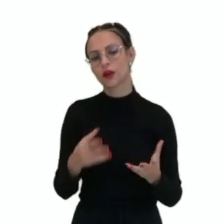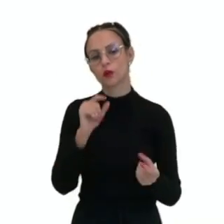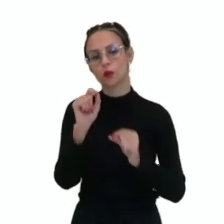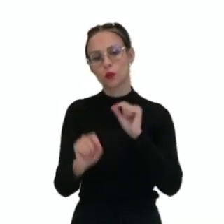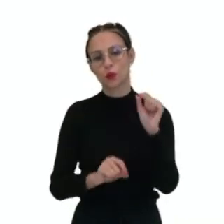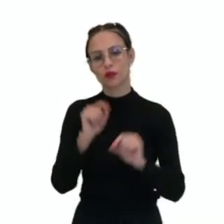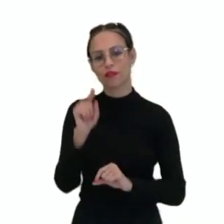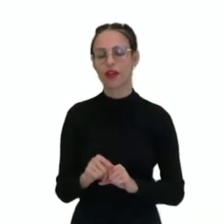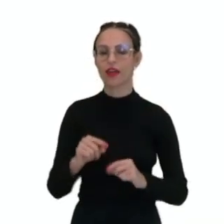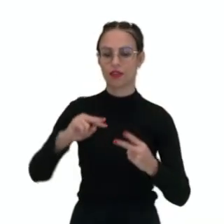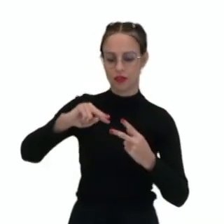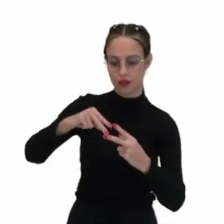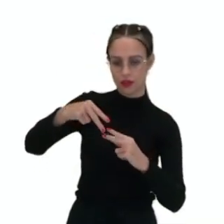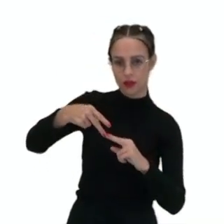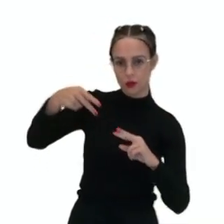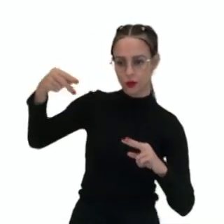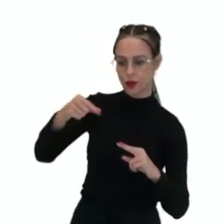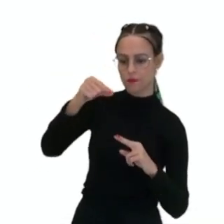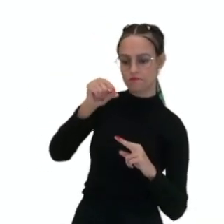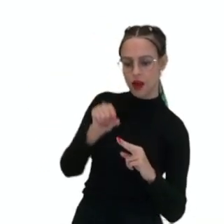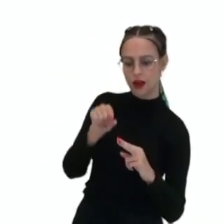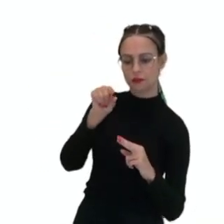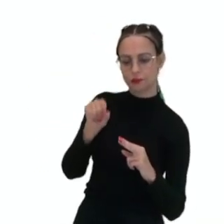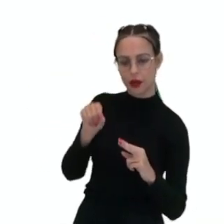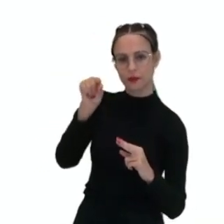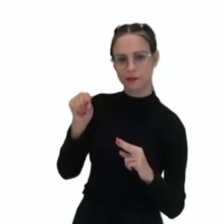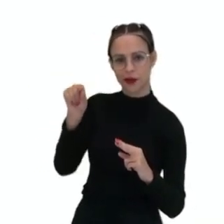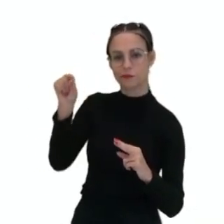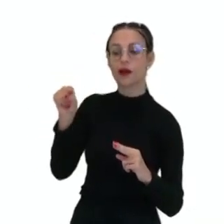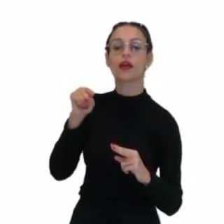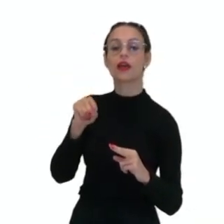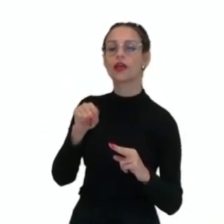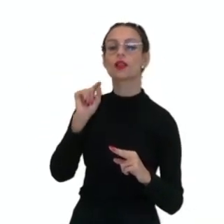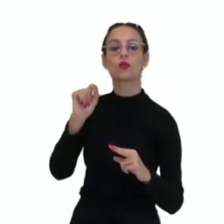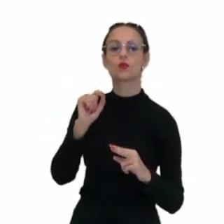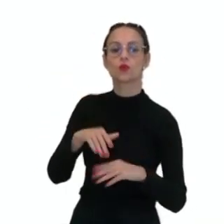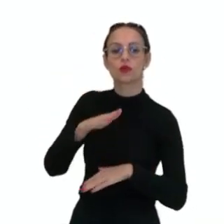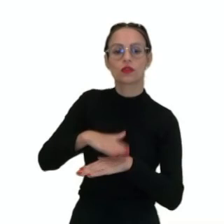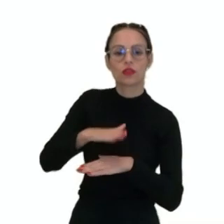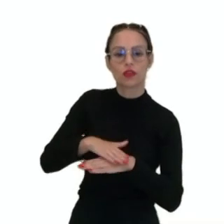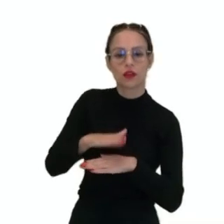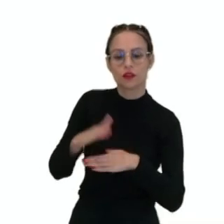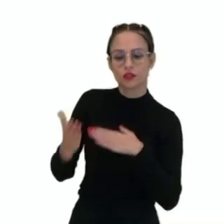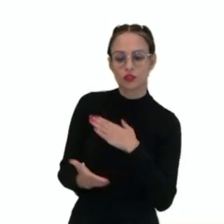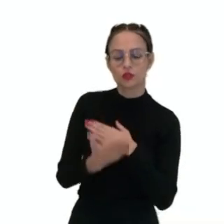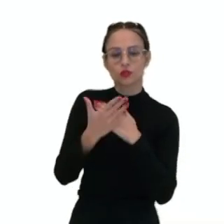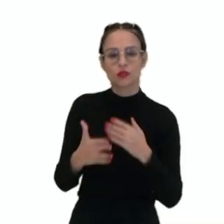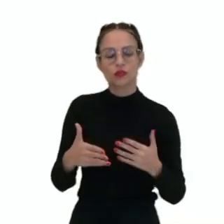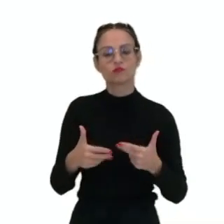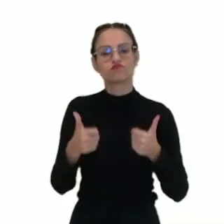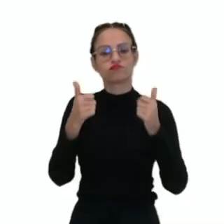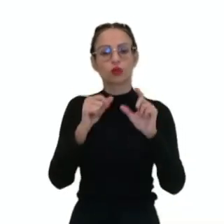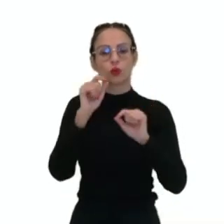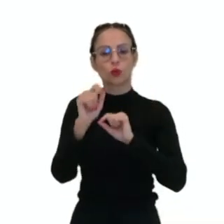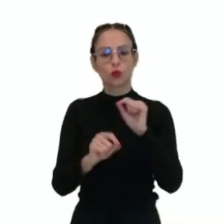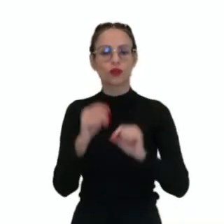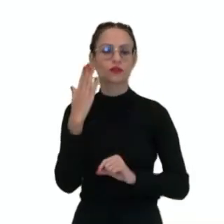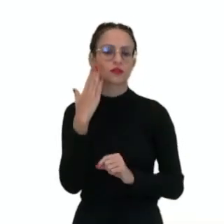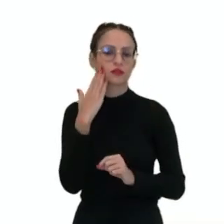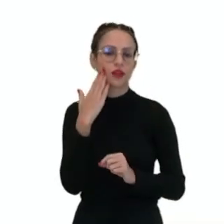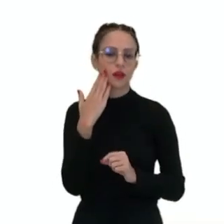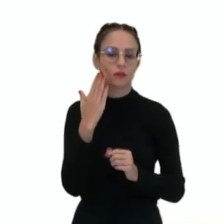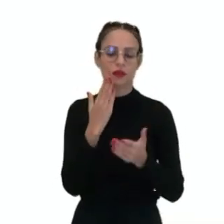como porções do DNA, que serão usadas como moldes para determinar a sequência